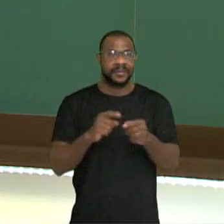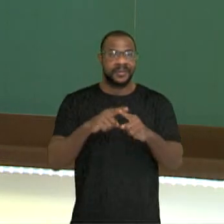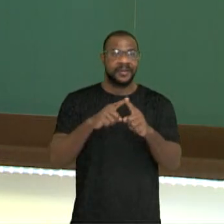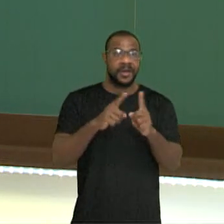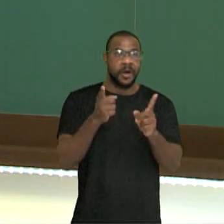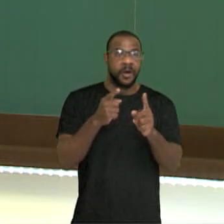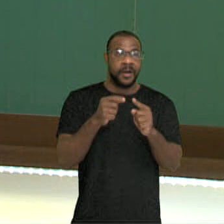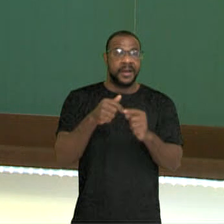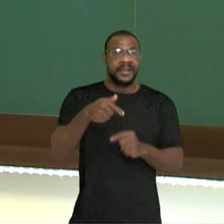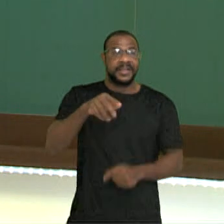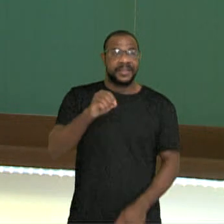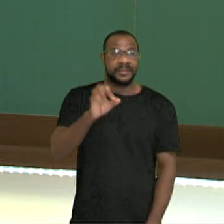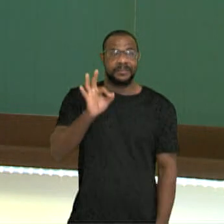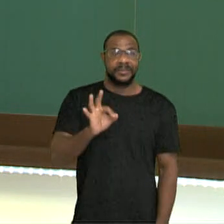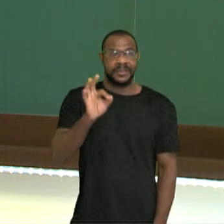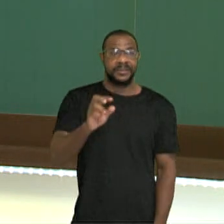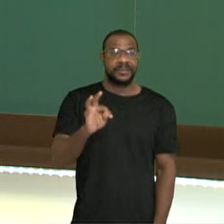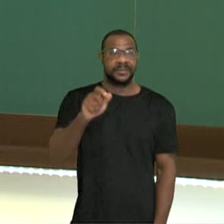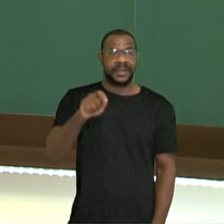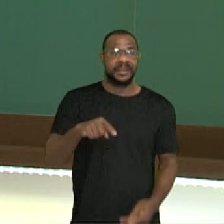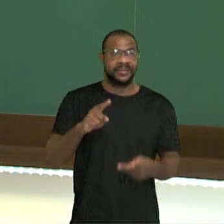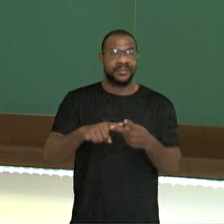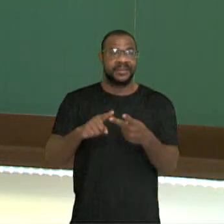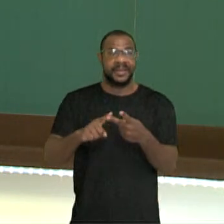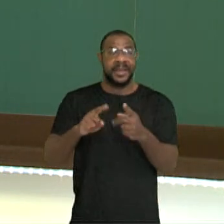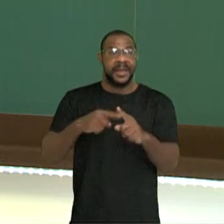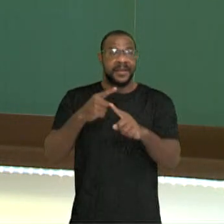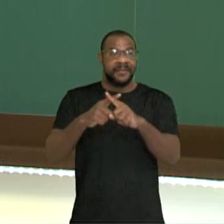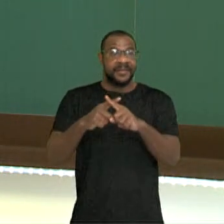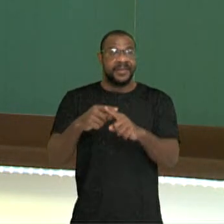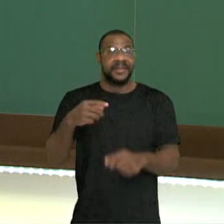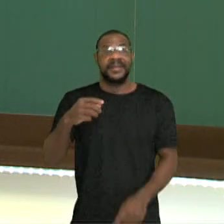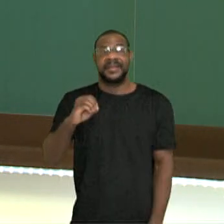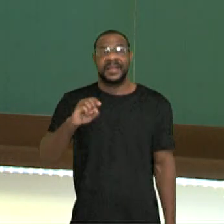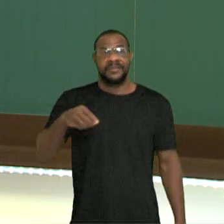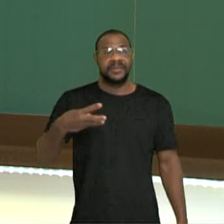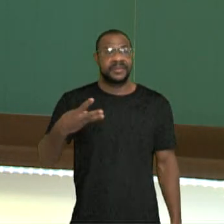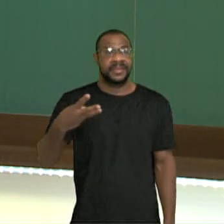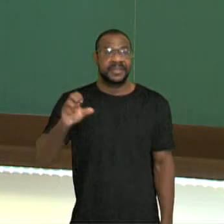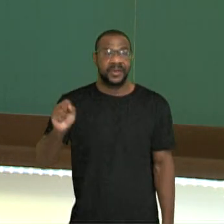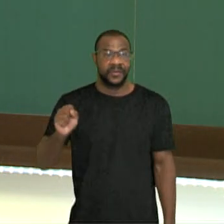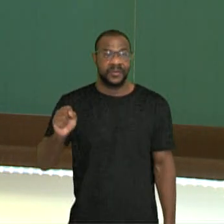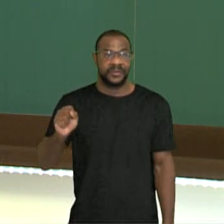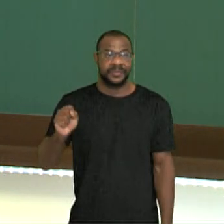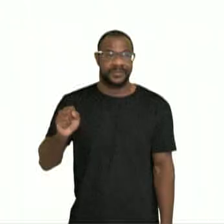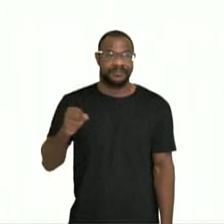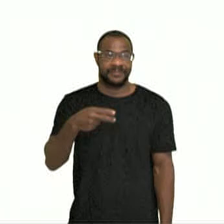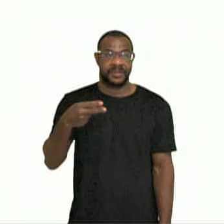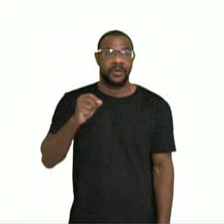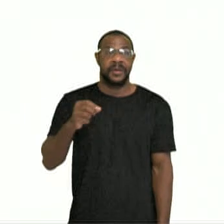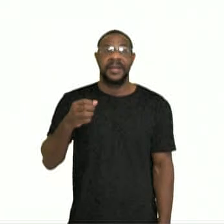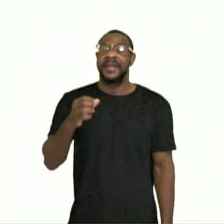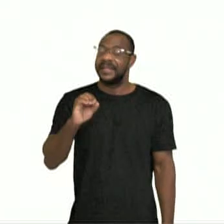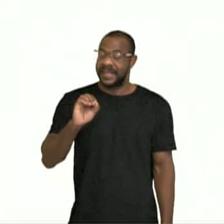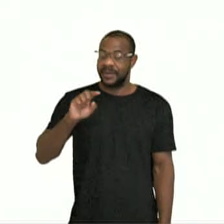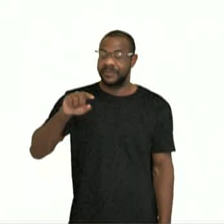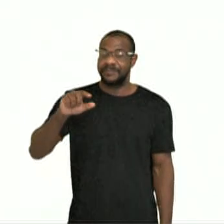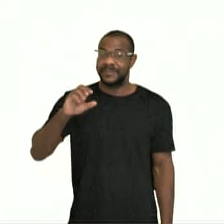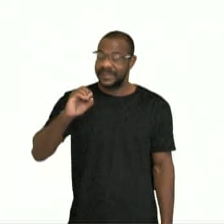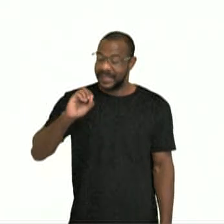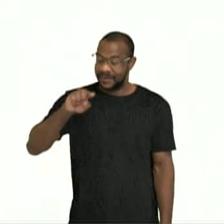Selic, 70% de 0,38, portanto, 0,266 ao mês, considerando o